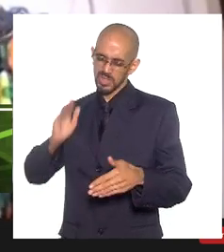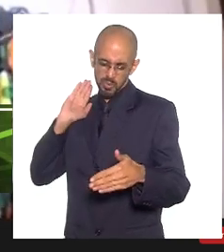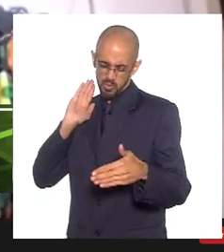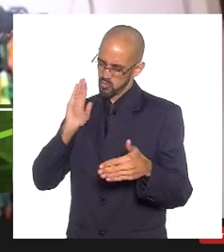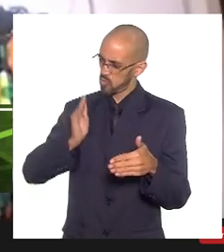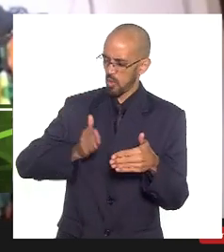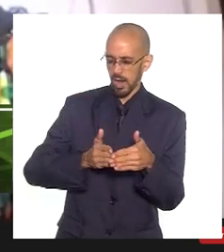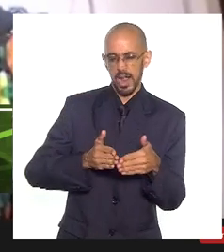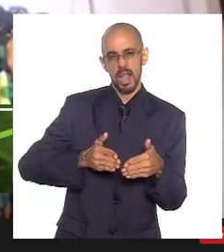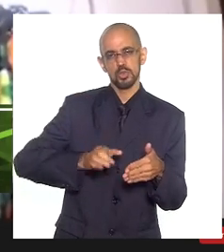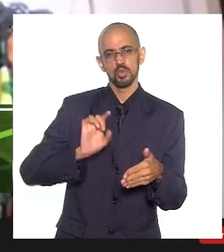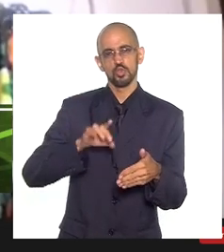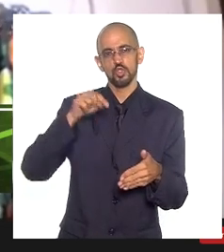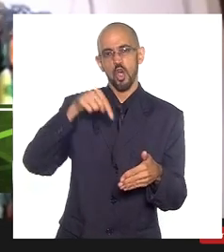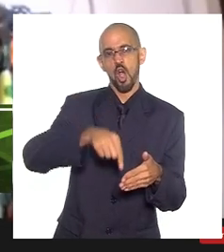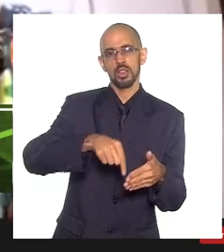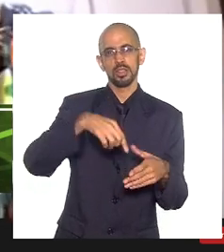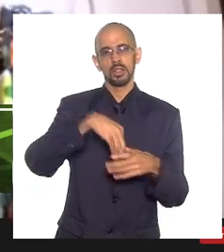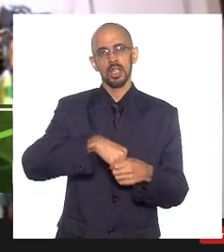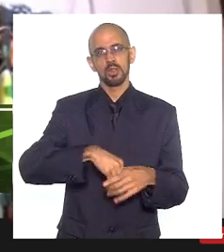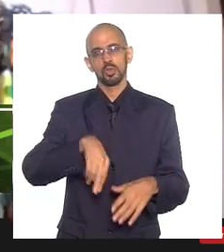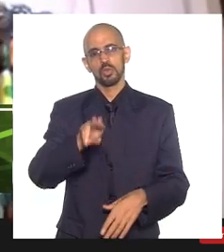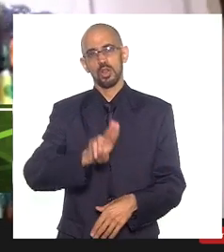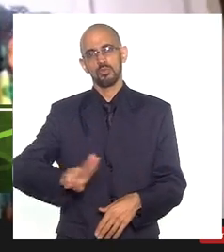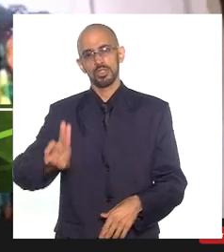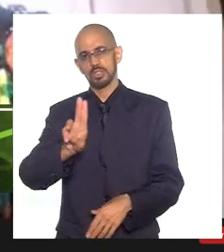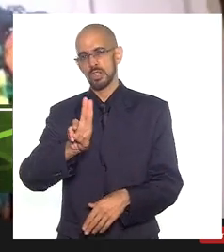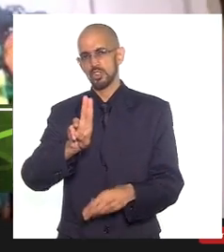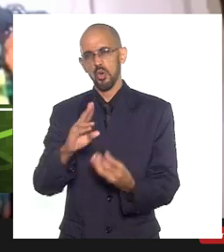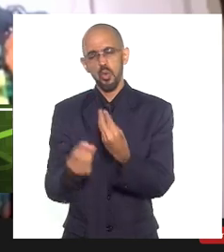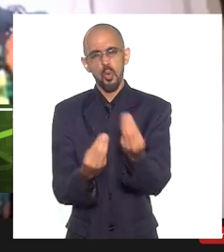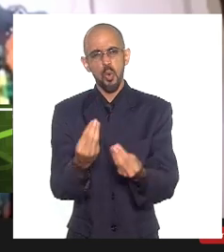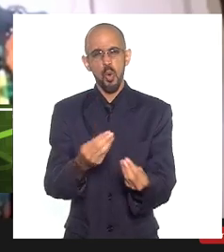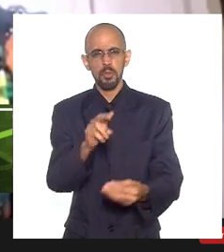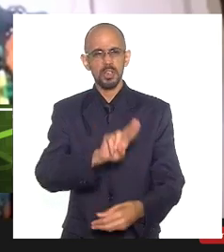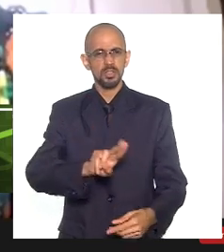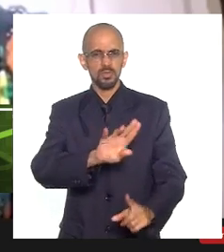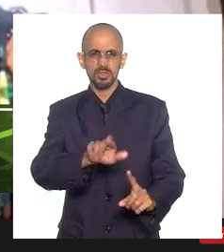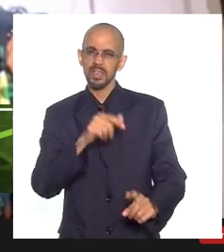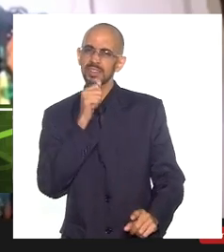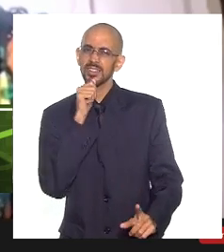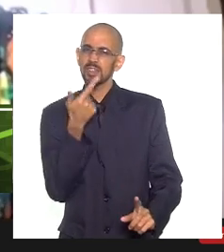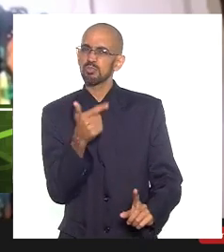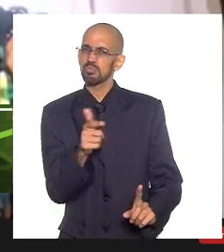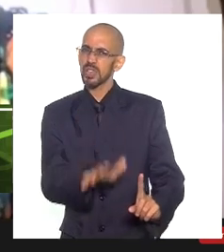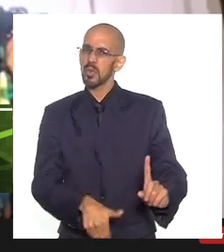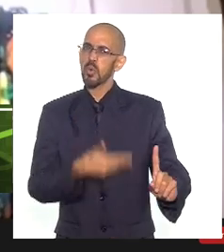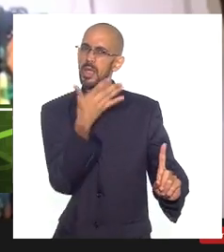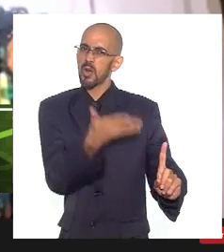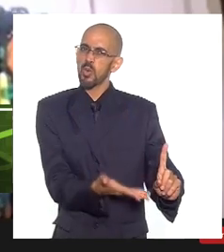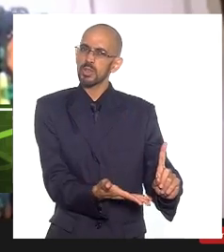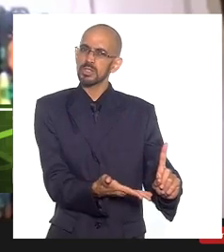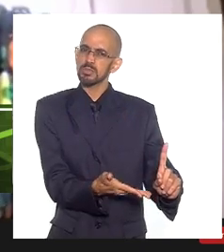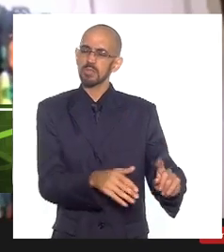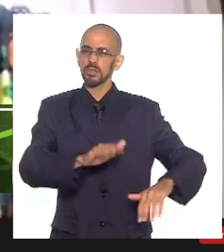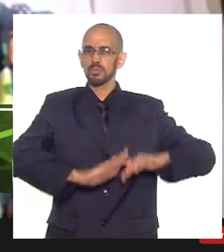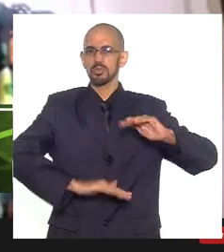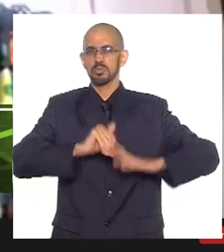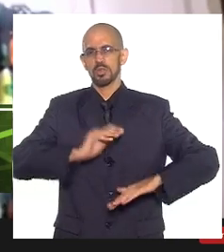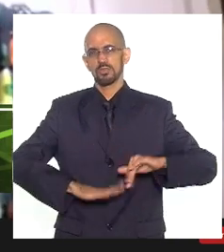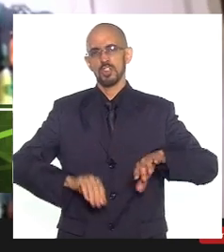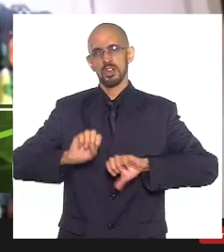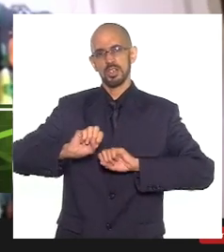como uma universidade com tamanho e excelência não tem ainda o reconhecimento à altura para os seus profissionais de educação